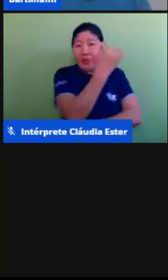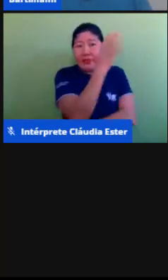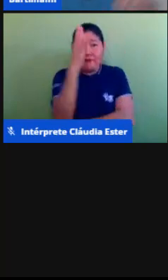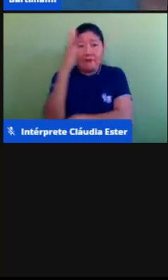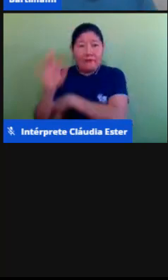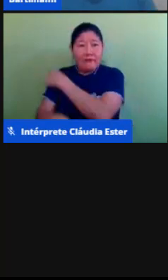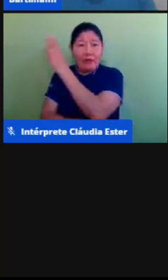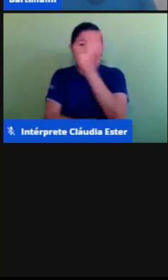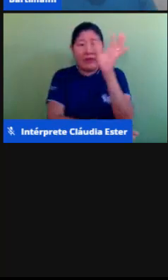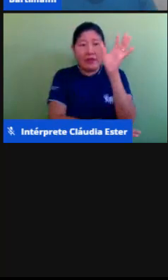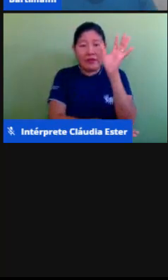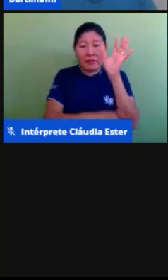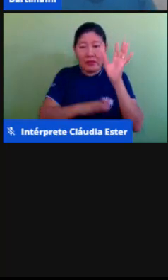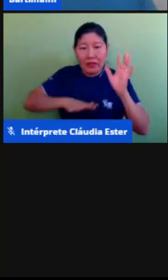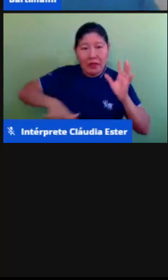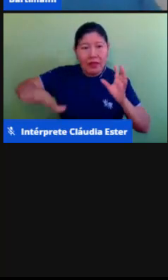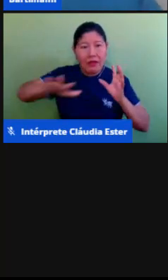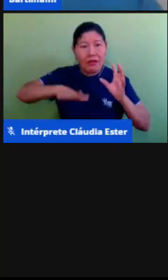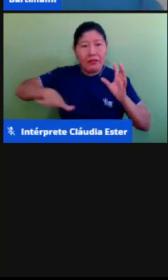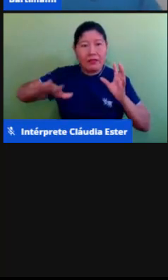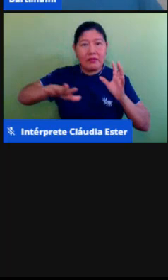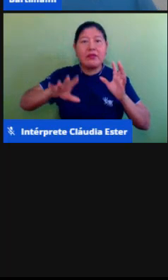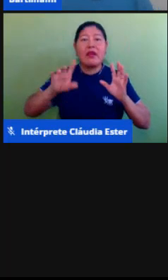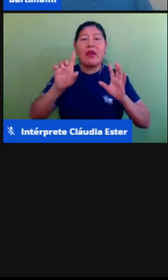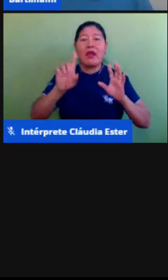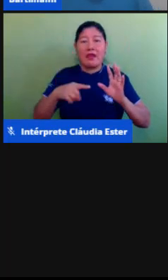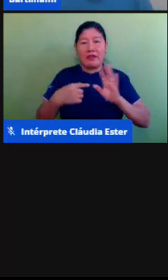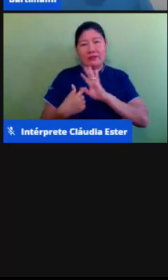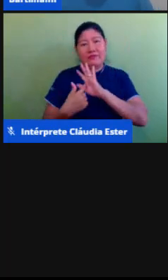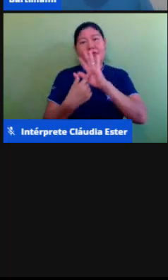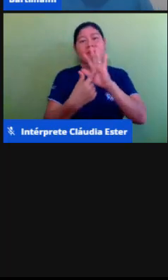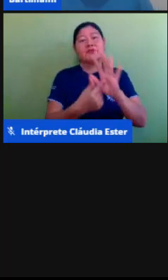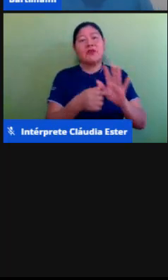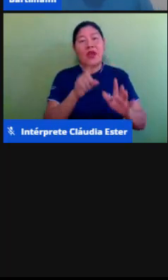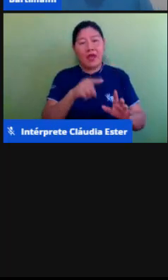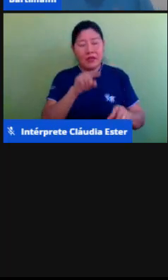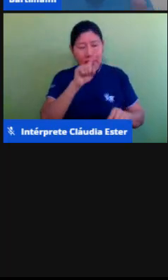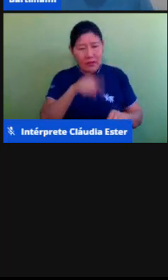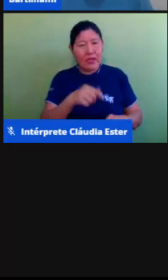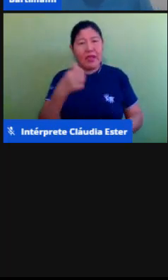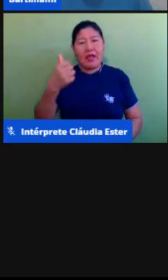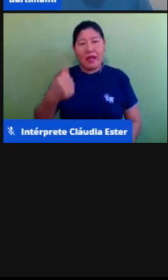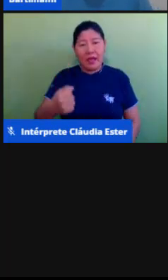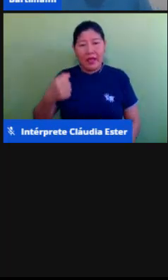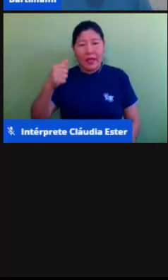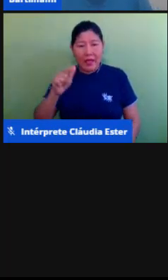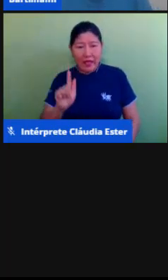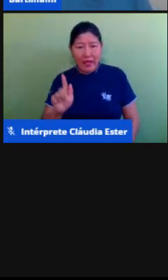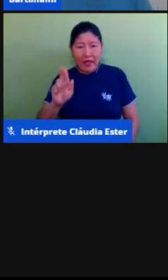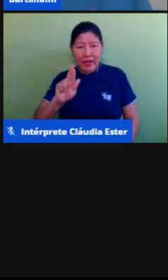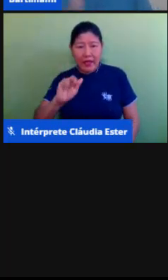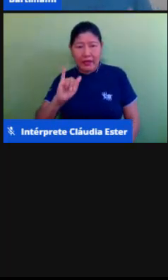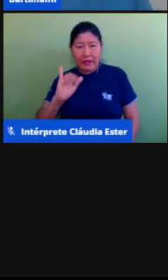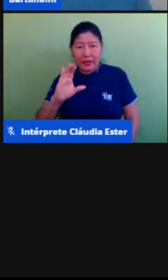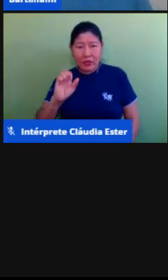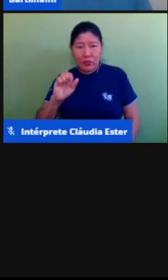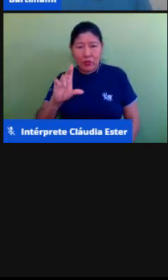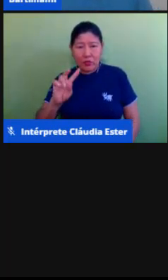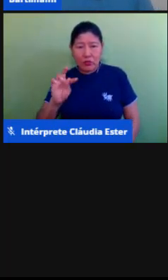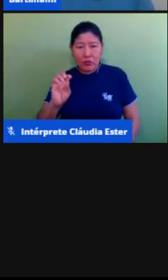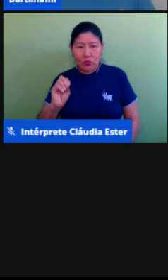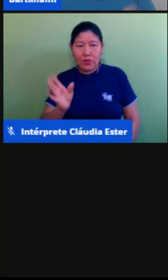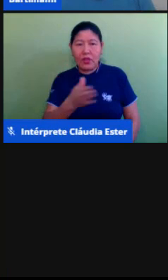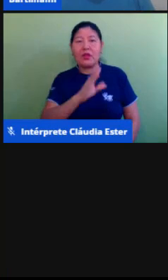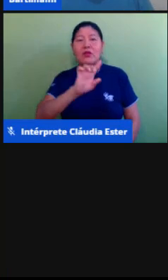você vai dizer, olha, esse pixel é agricultura, esse pixel é água, e por aí você vai classificando, e no final